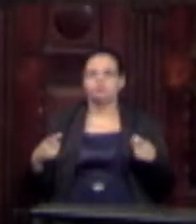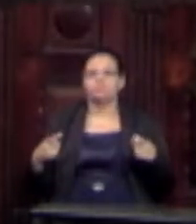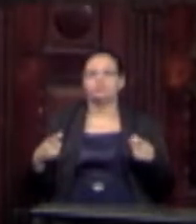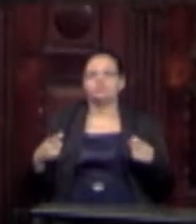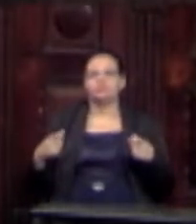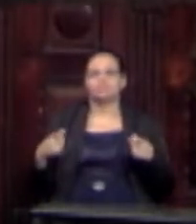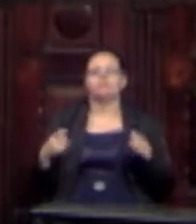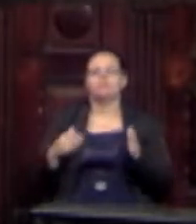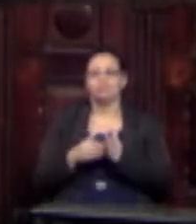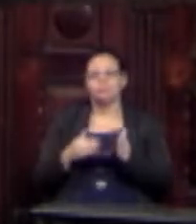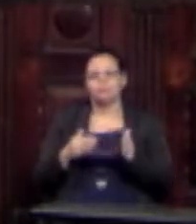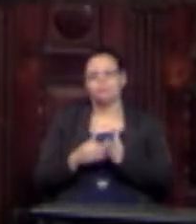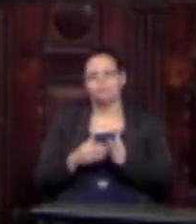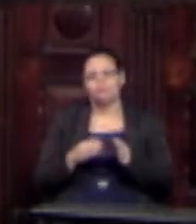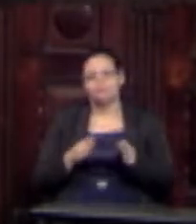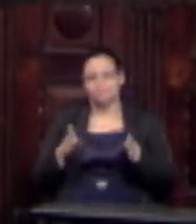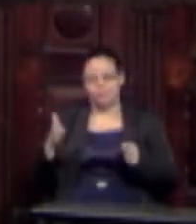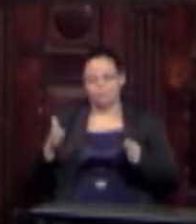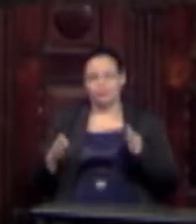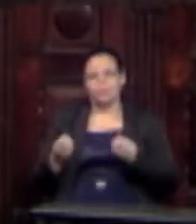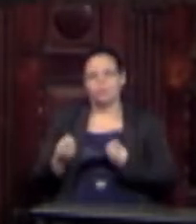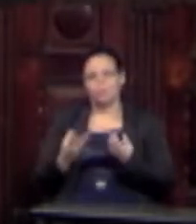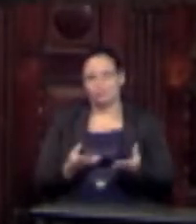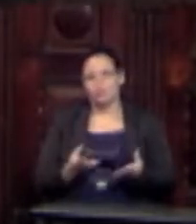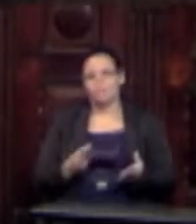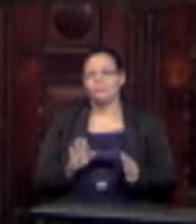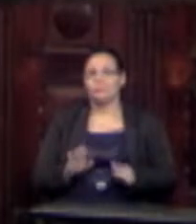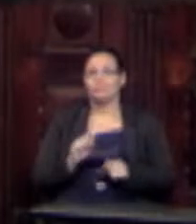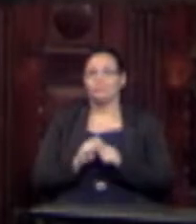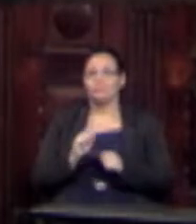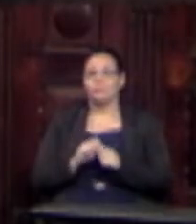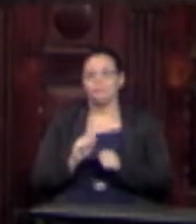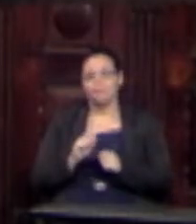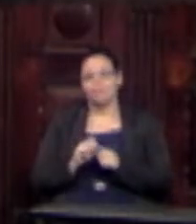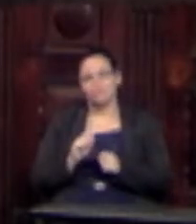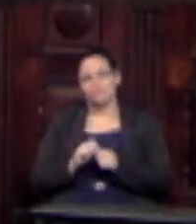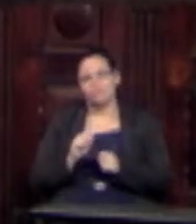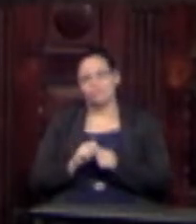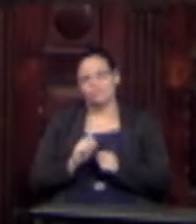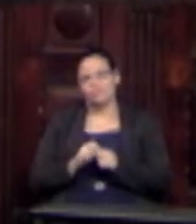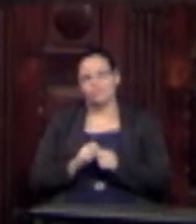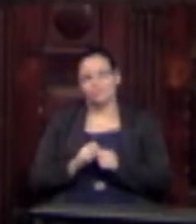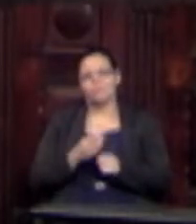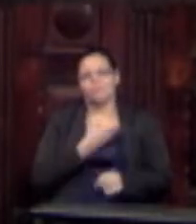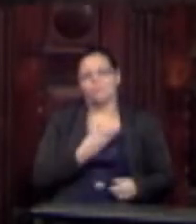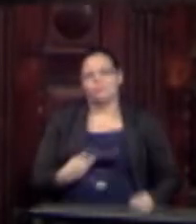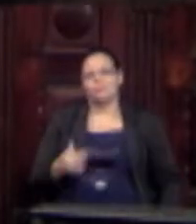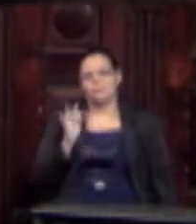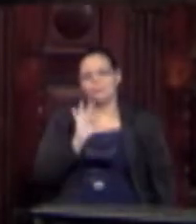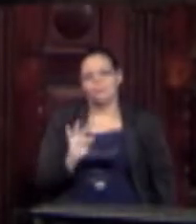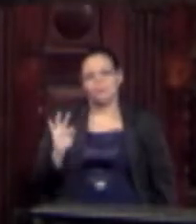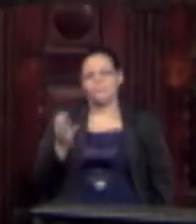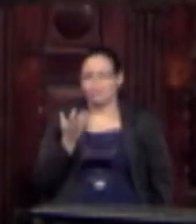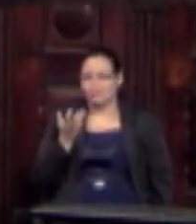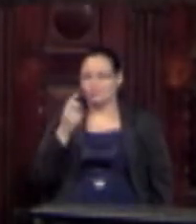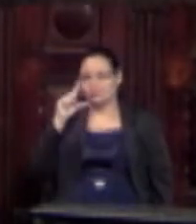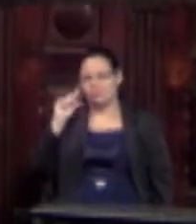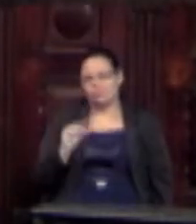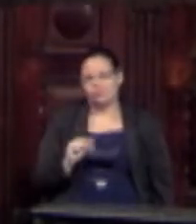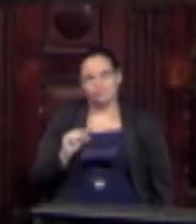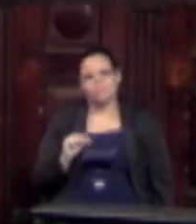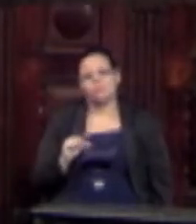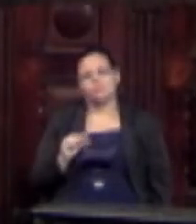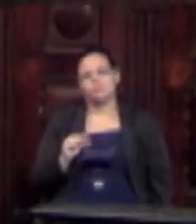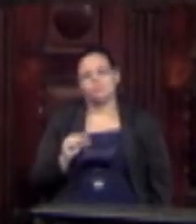esses prazos de concessão. E para fazer isso, a União quer diminuir